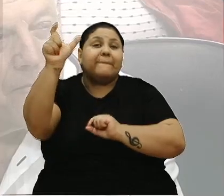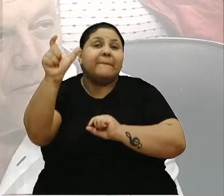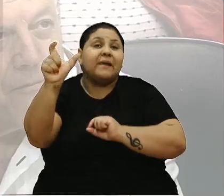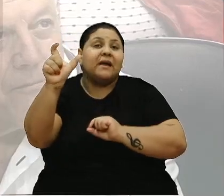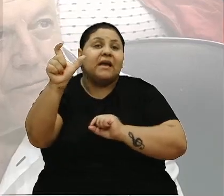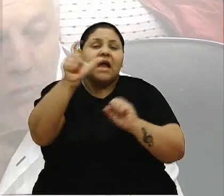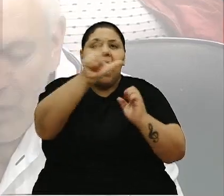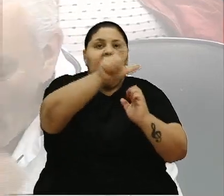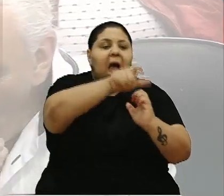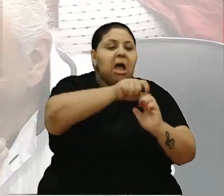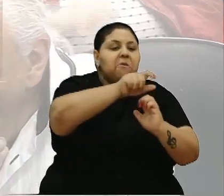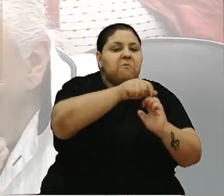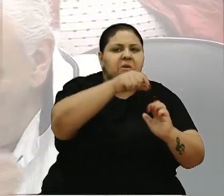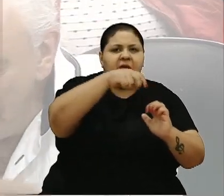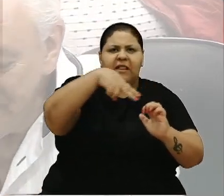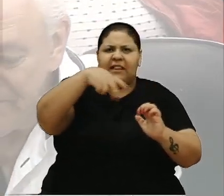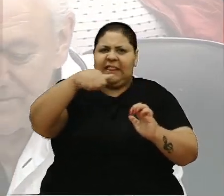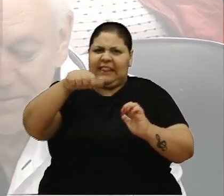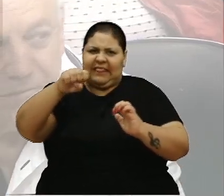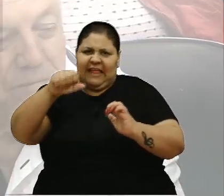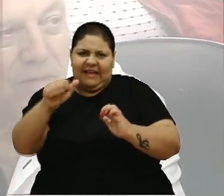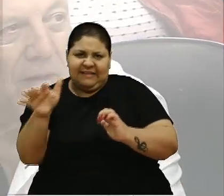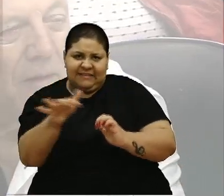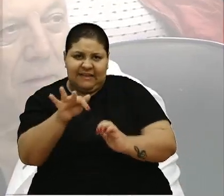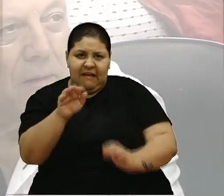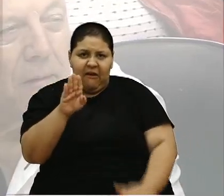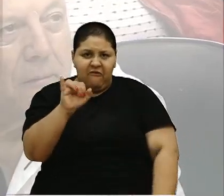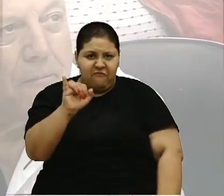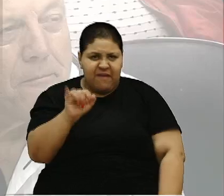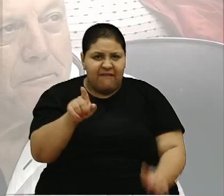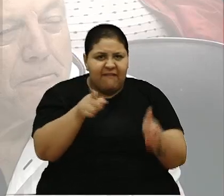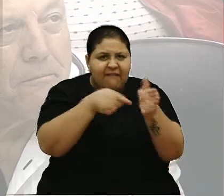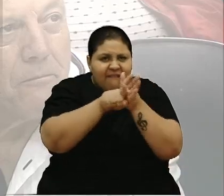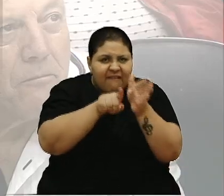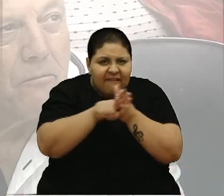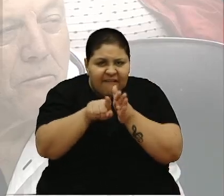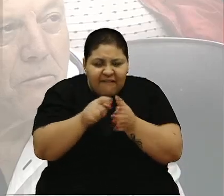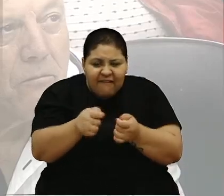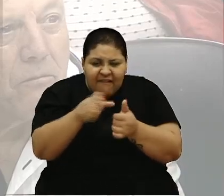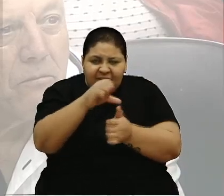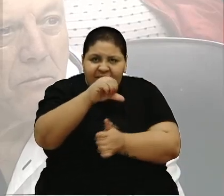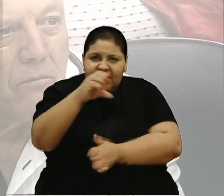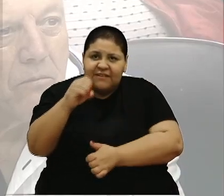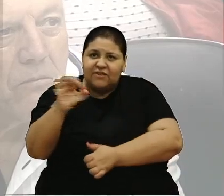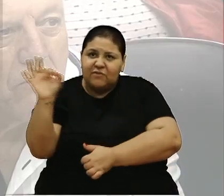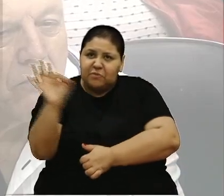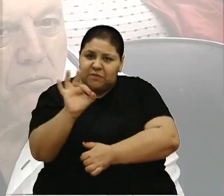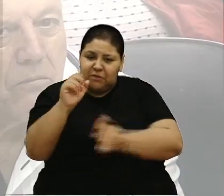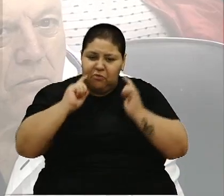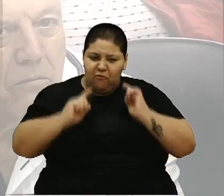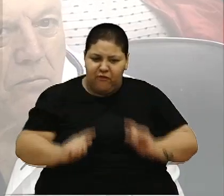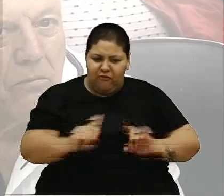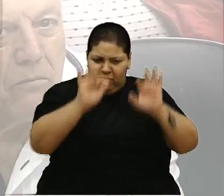da NASA, da FBI, que fez aquela pesquisa que quase 90% do plano de governo foi concluído.